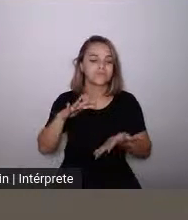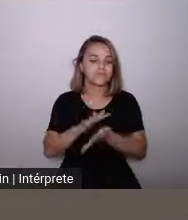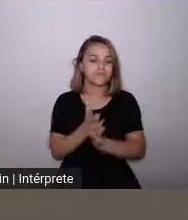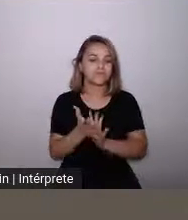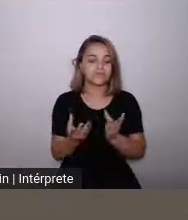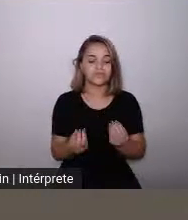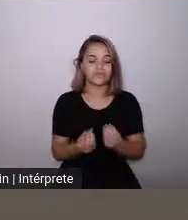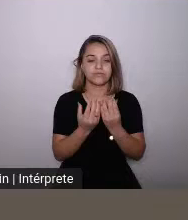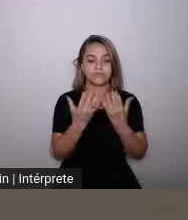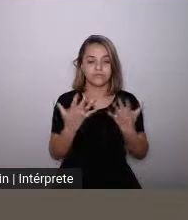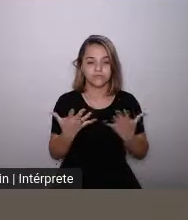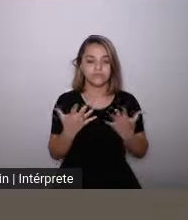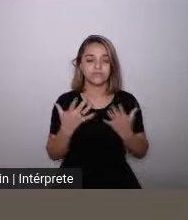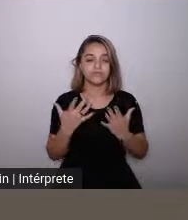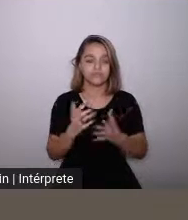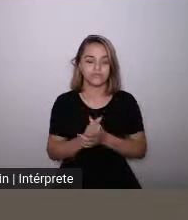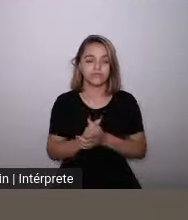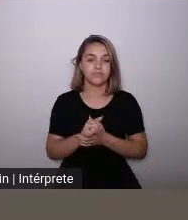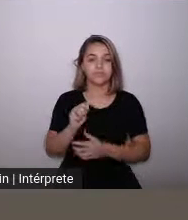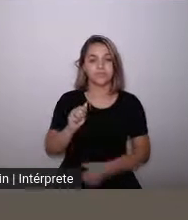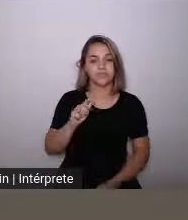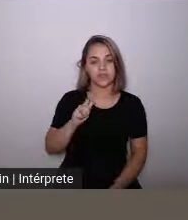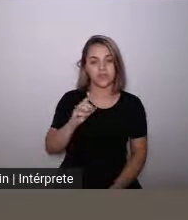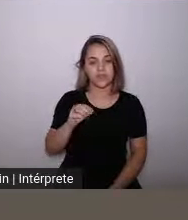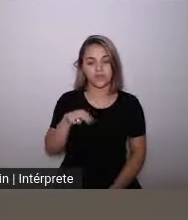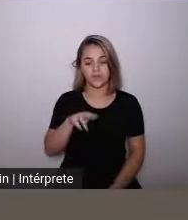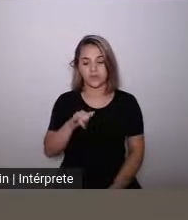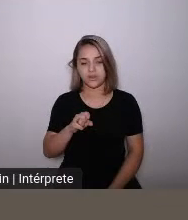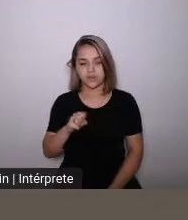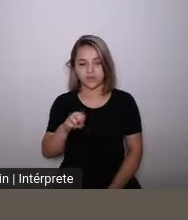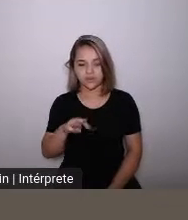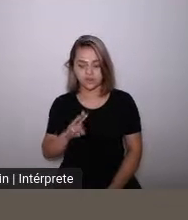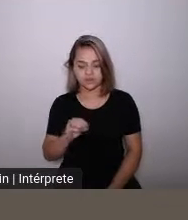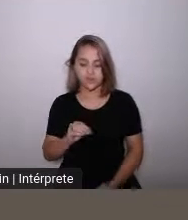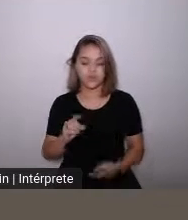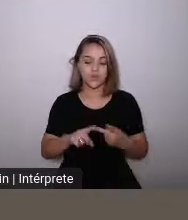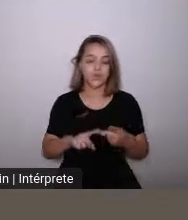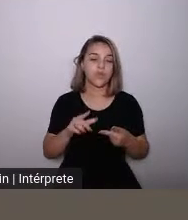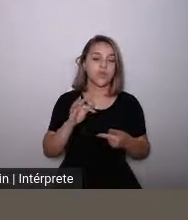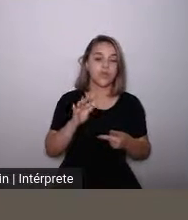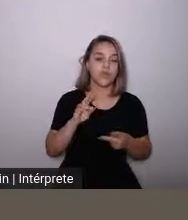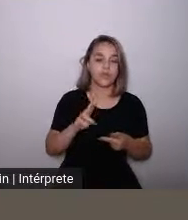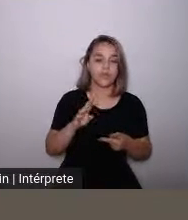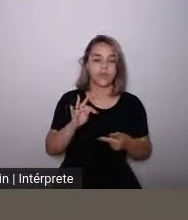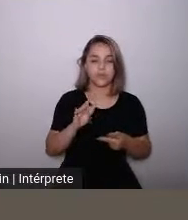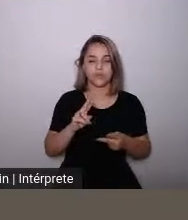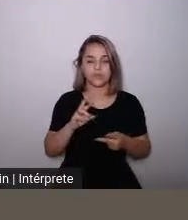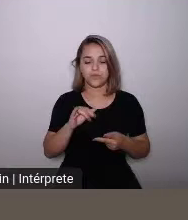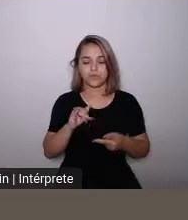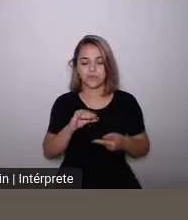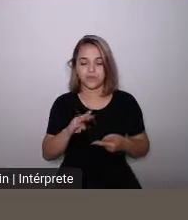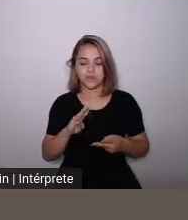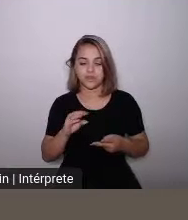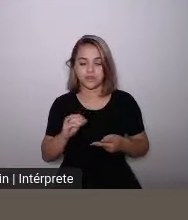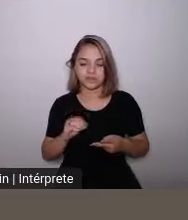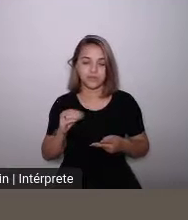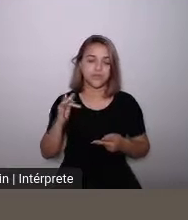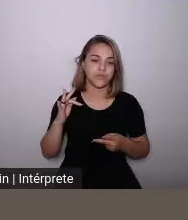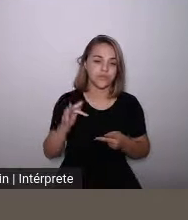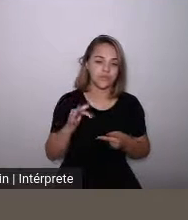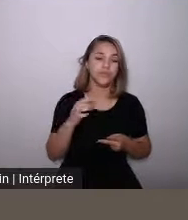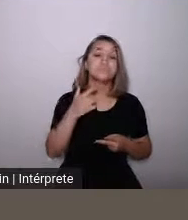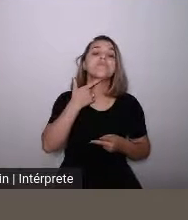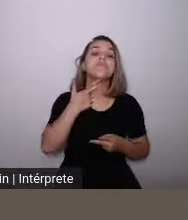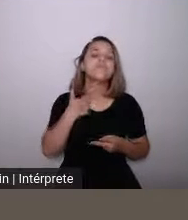o agonismo e o futurismo são dois lados da modernidade. Então, que se faça um milagre, do desejo de que